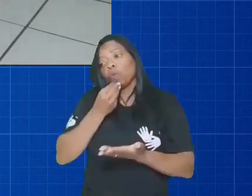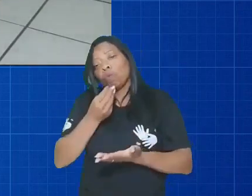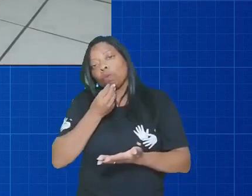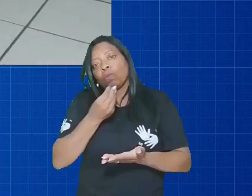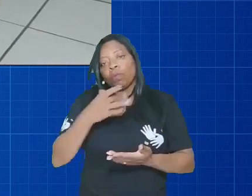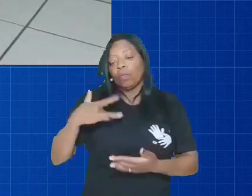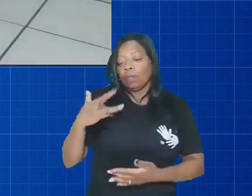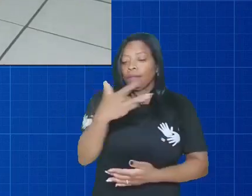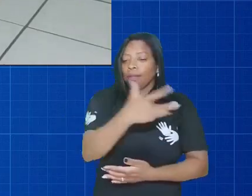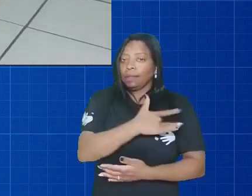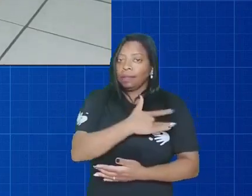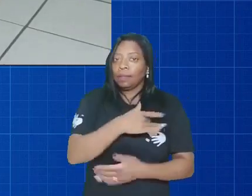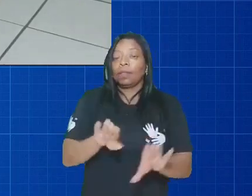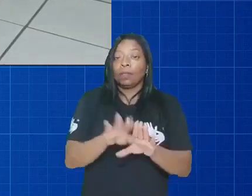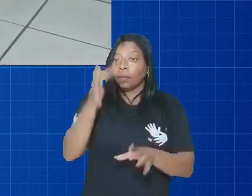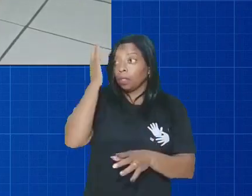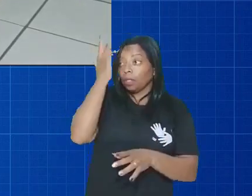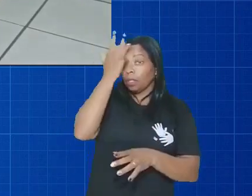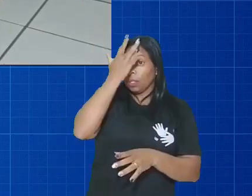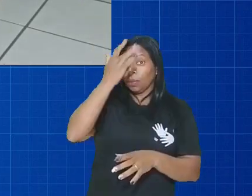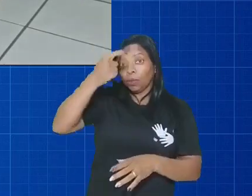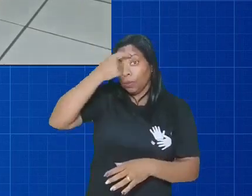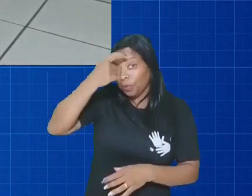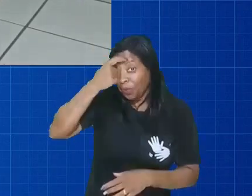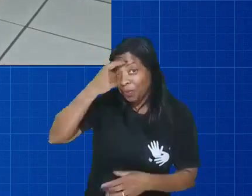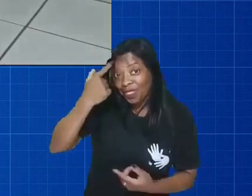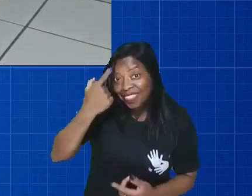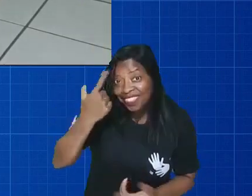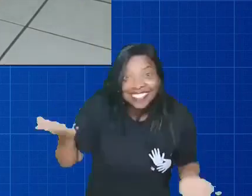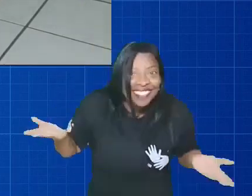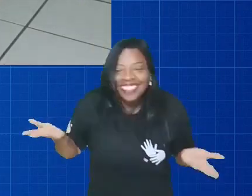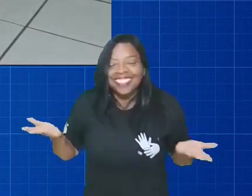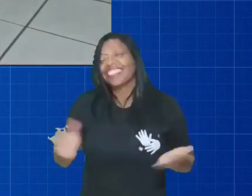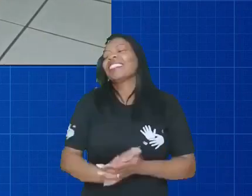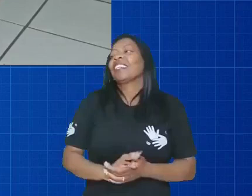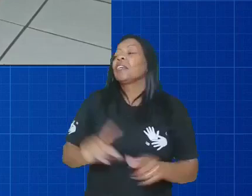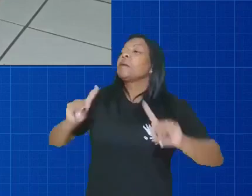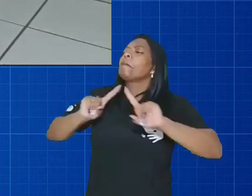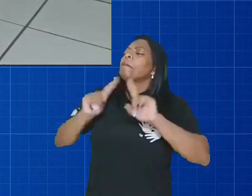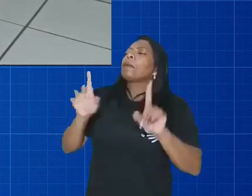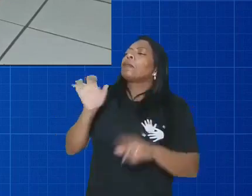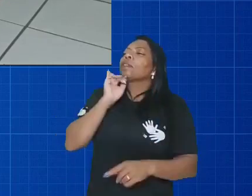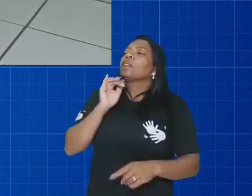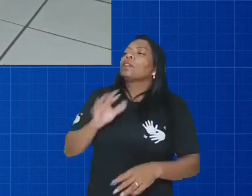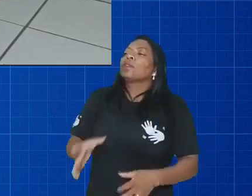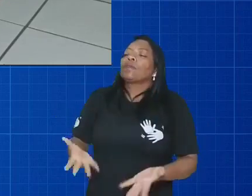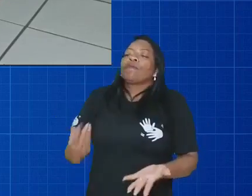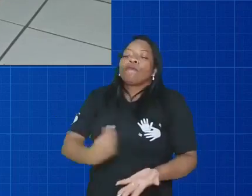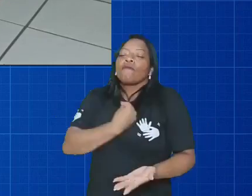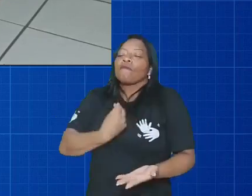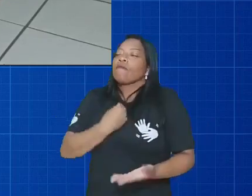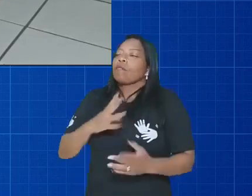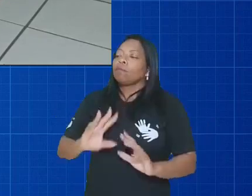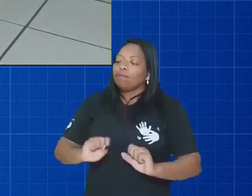E um dos aspectos, né, de tudo que a gente conversou e pensando em saúde mental, o estar presente, Priscila, é uma das coisas assim que eu percebo que